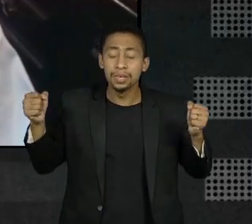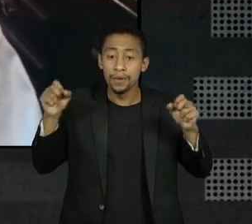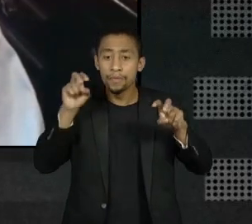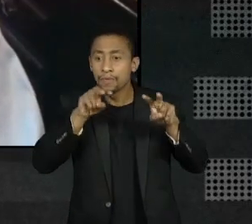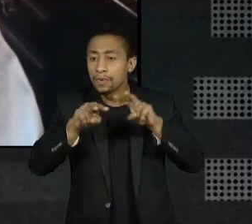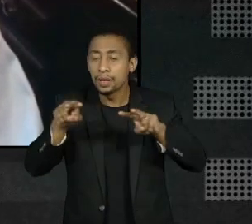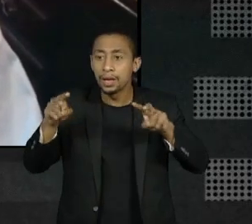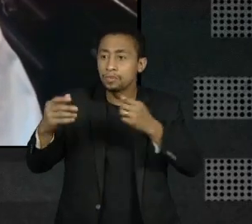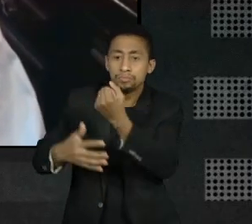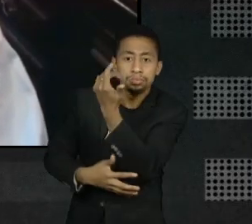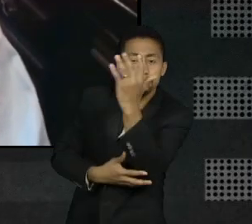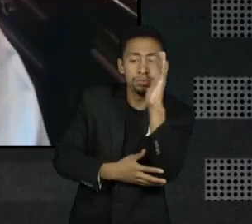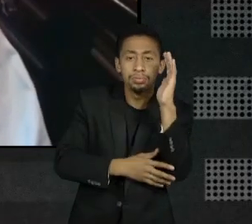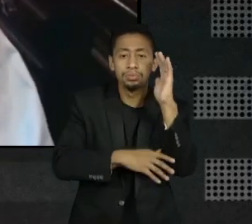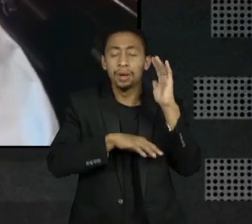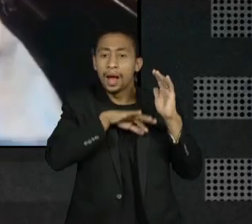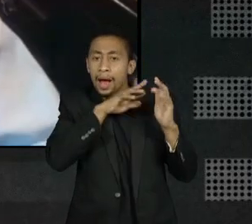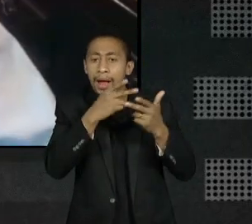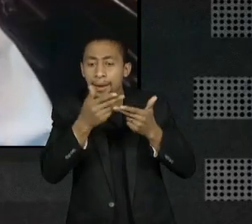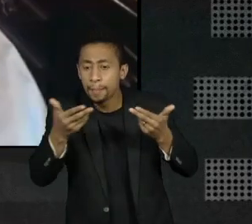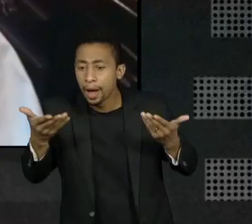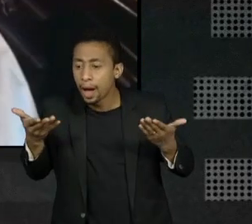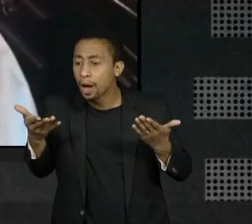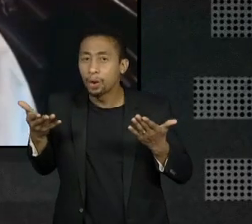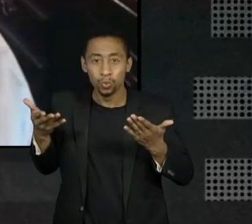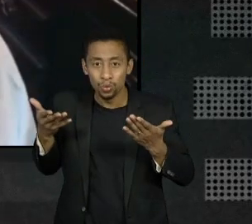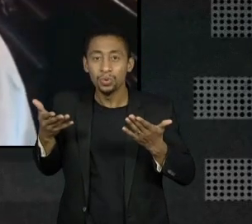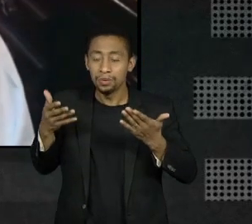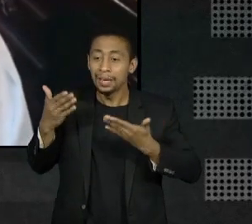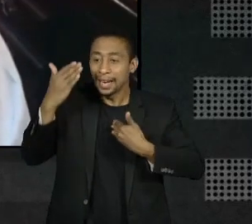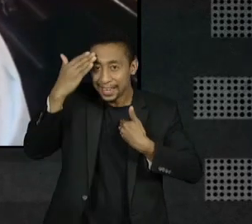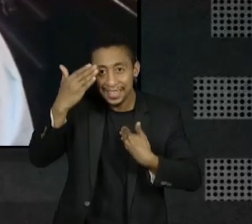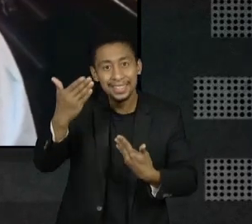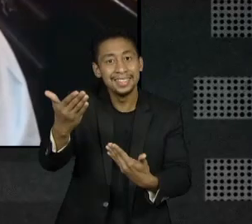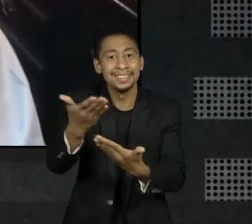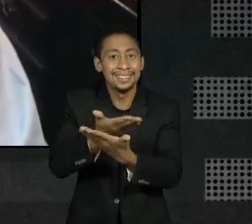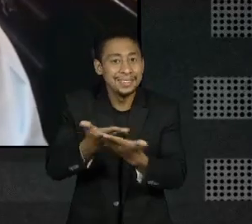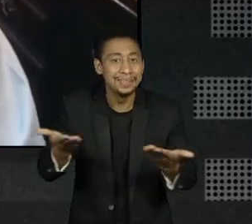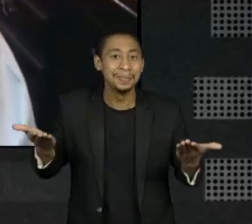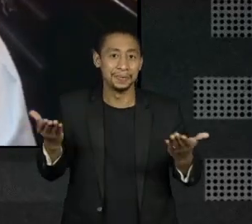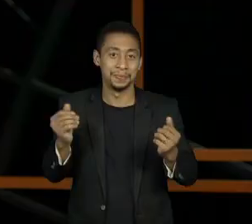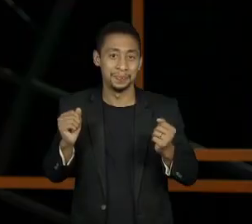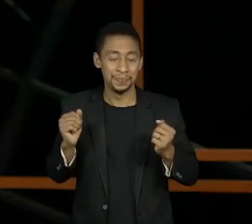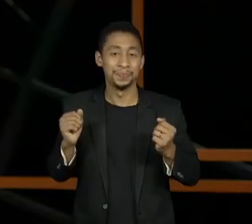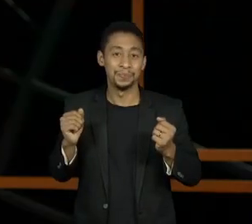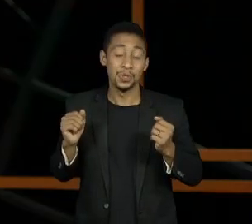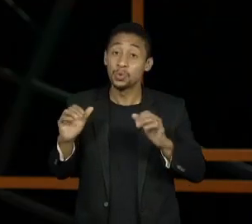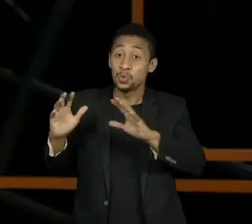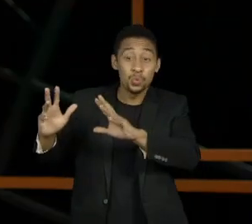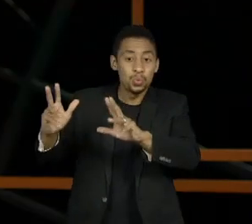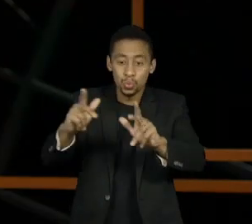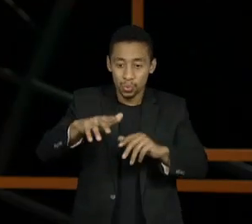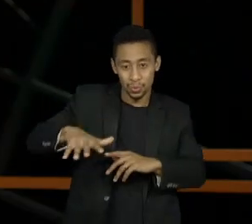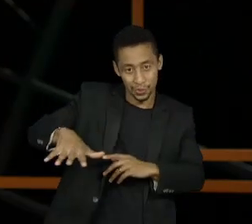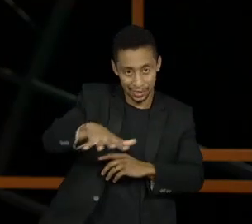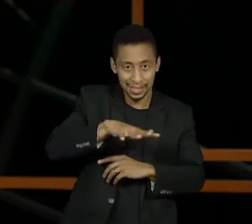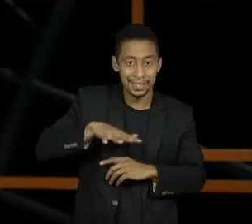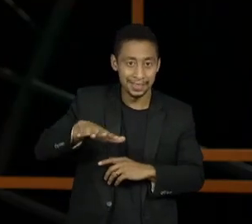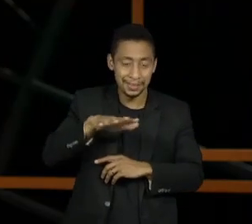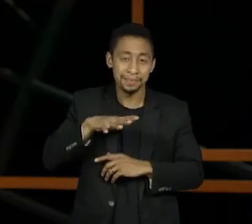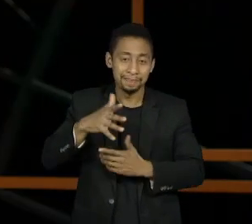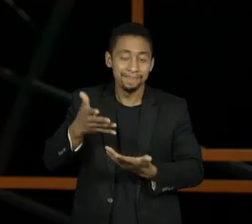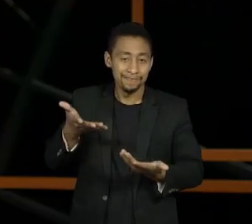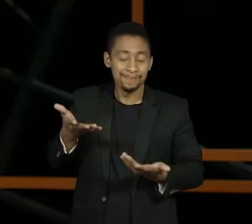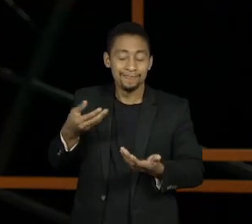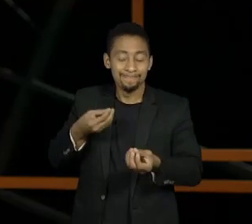animais, pelos bichinhos que estavam maltratados aí pelos incêndios. Tudo isso, acho que esse contato com a